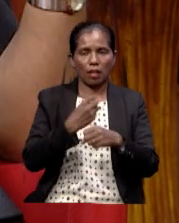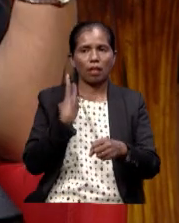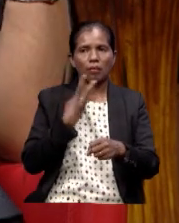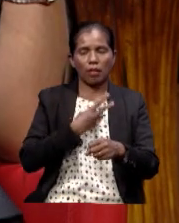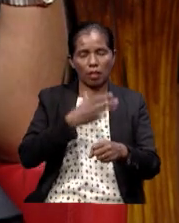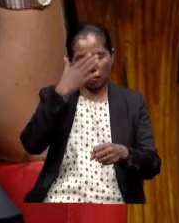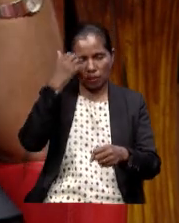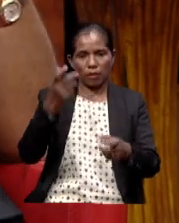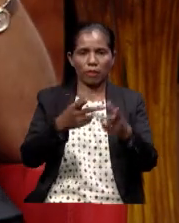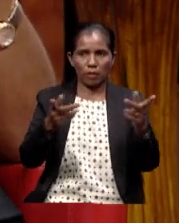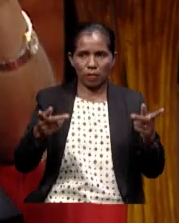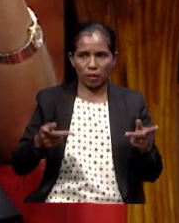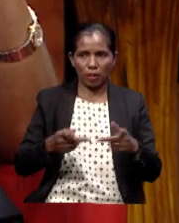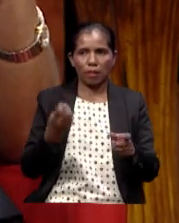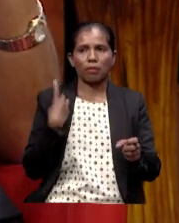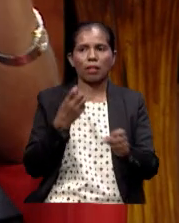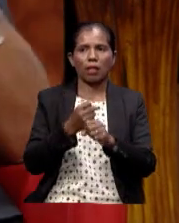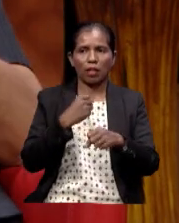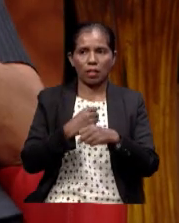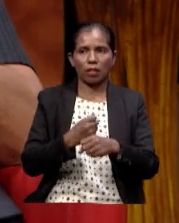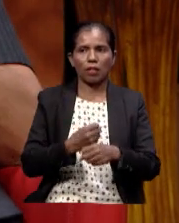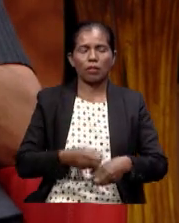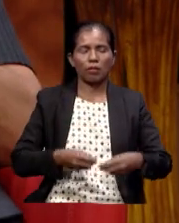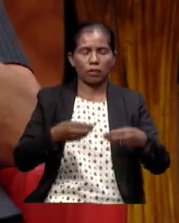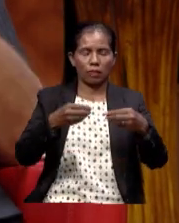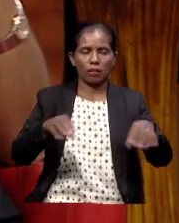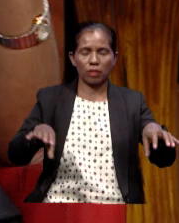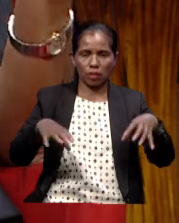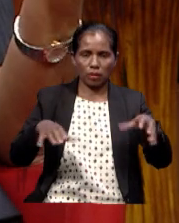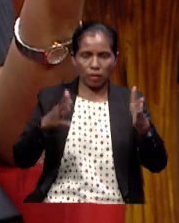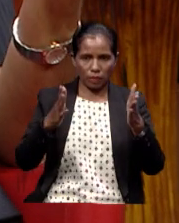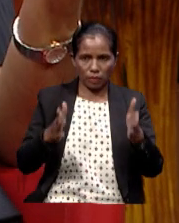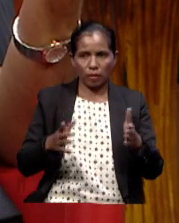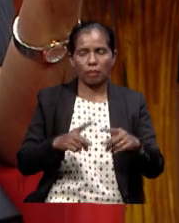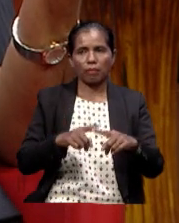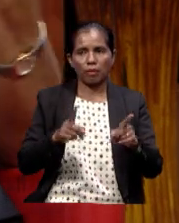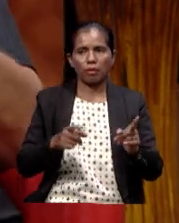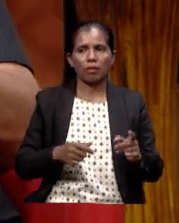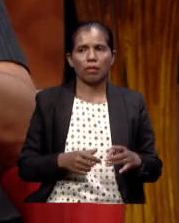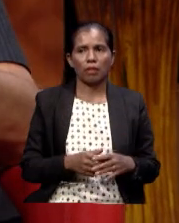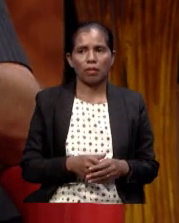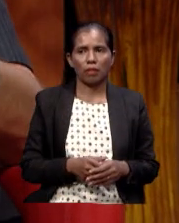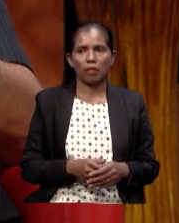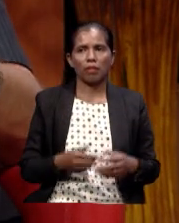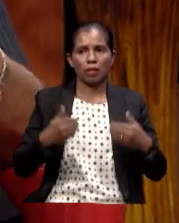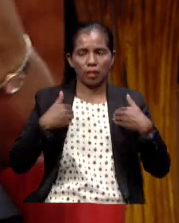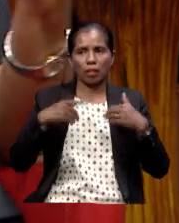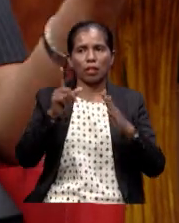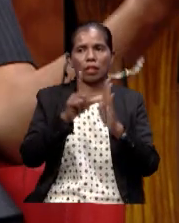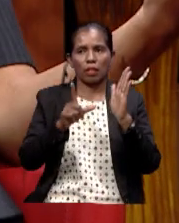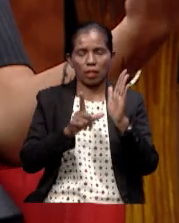a minha Luantan, Batubuquira, a reforça de recursos humanos. E a lei balo não vem aqui,